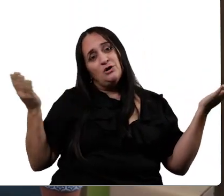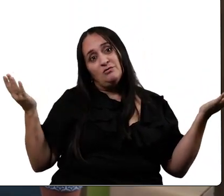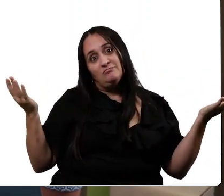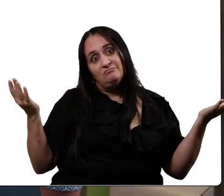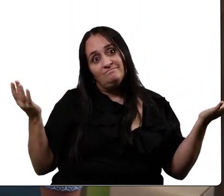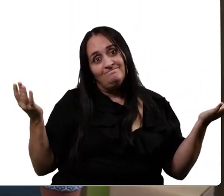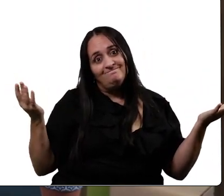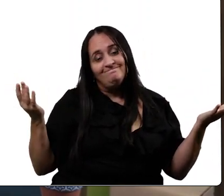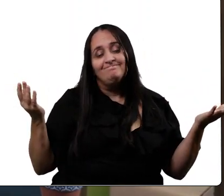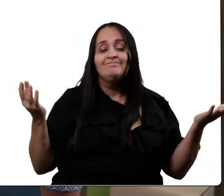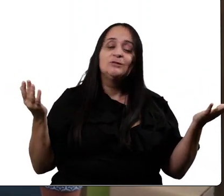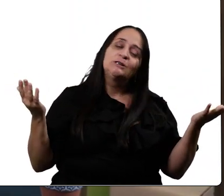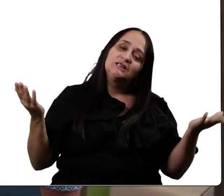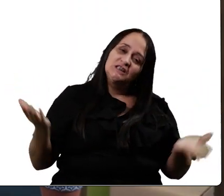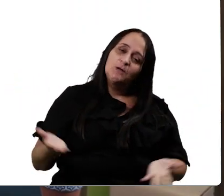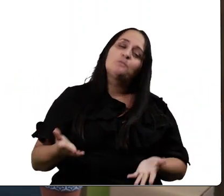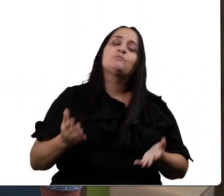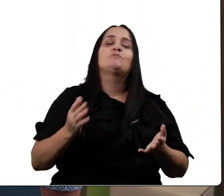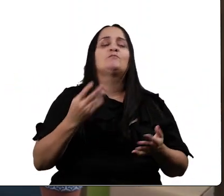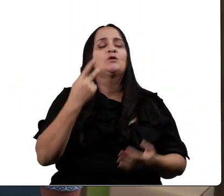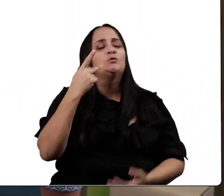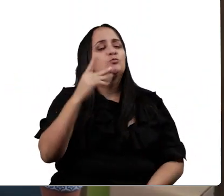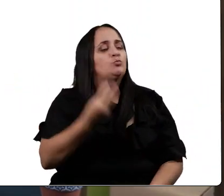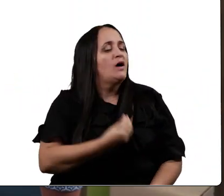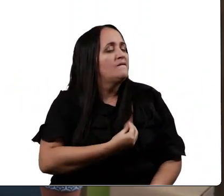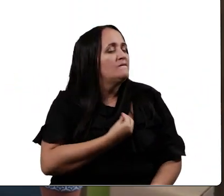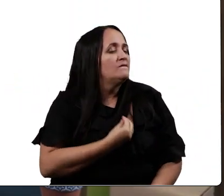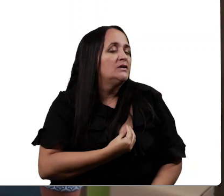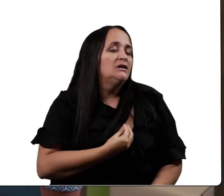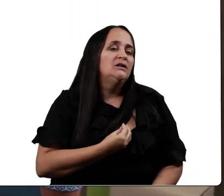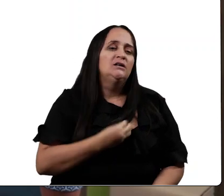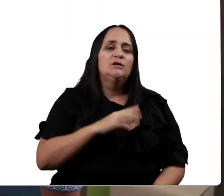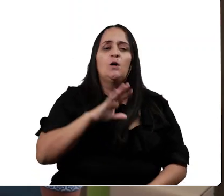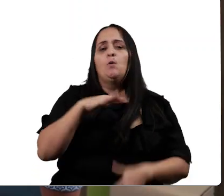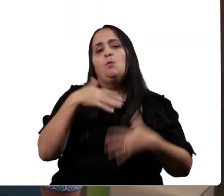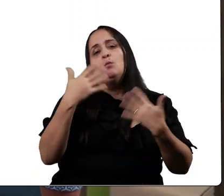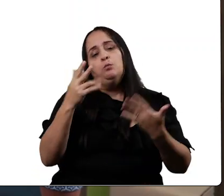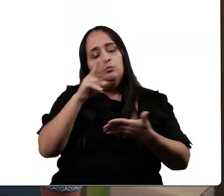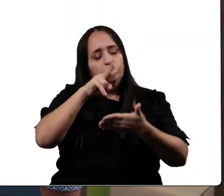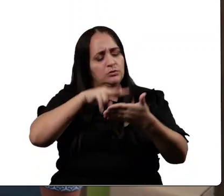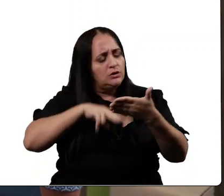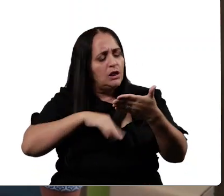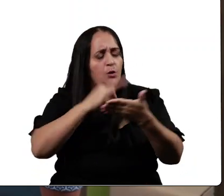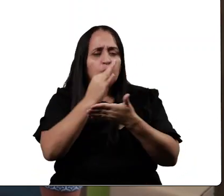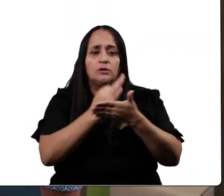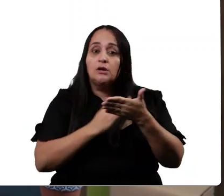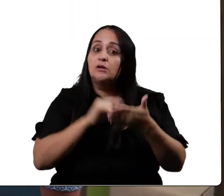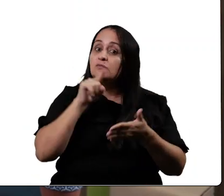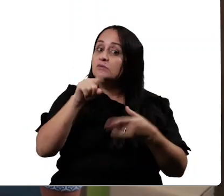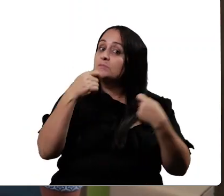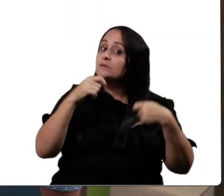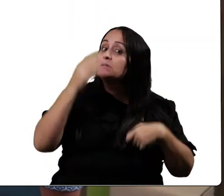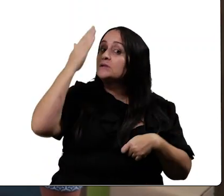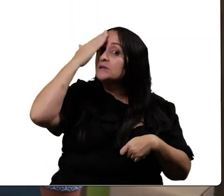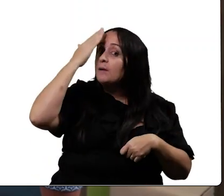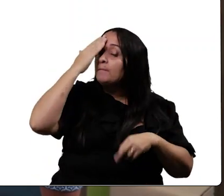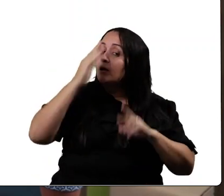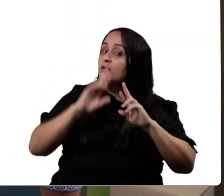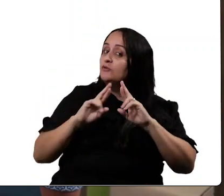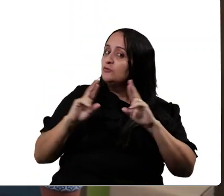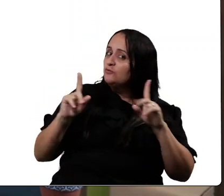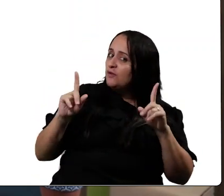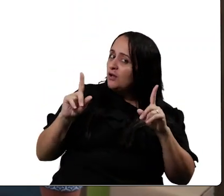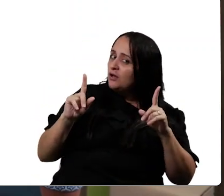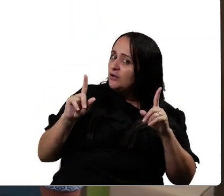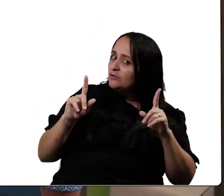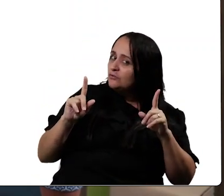fato. Então, no texto e na vida, a gente precisa saber separar muito bem as duas